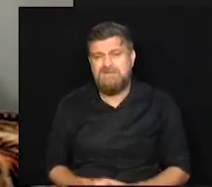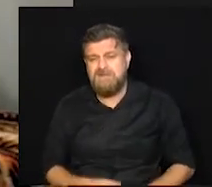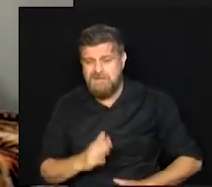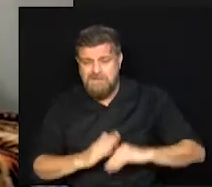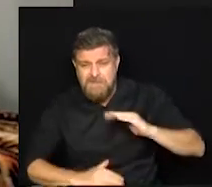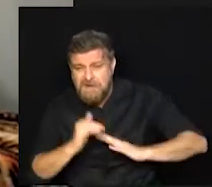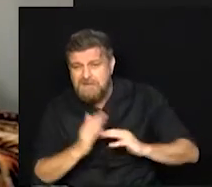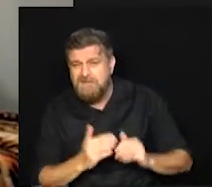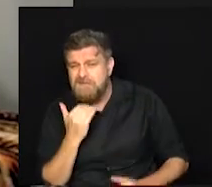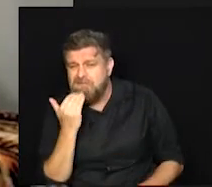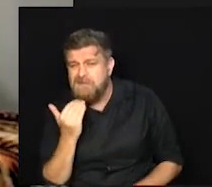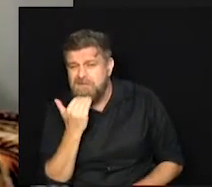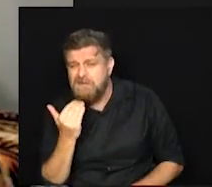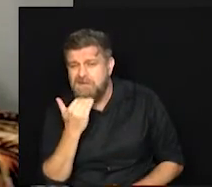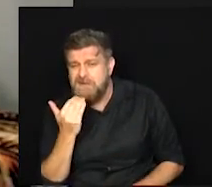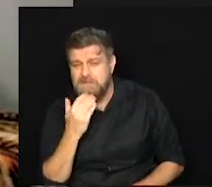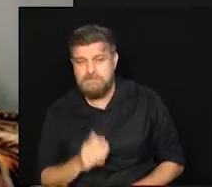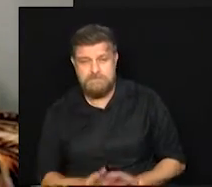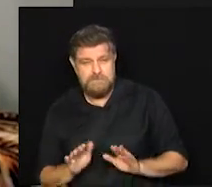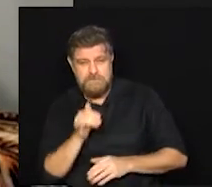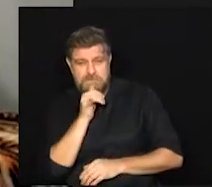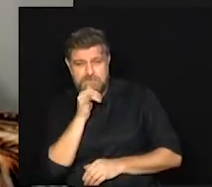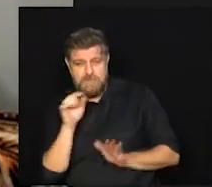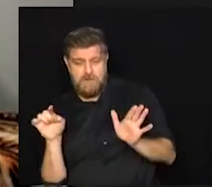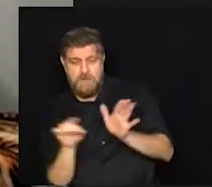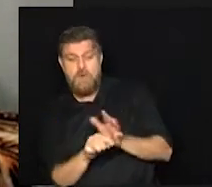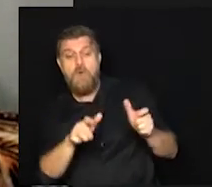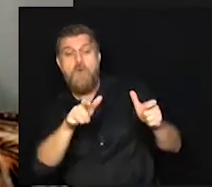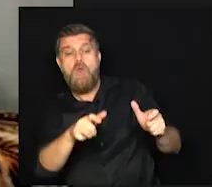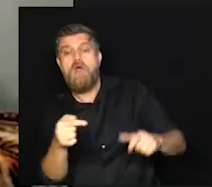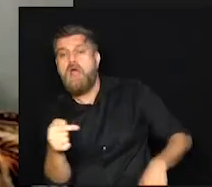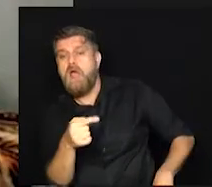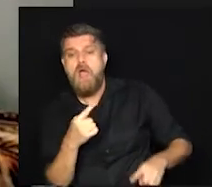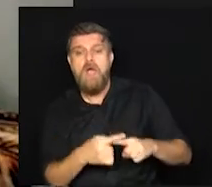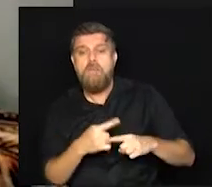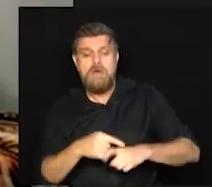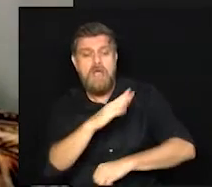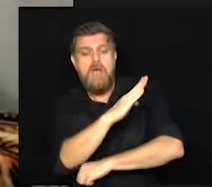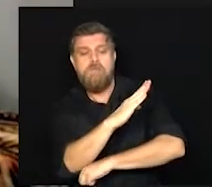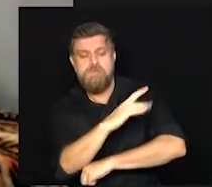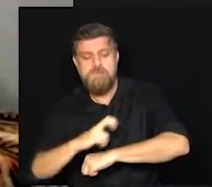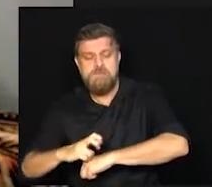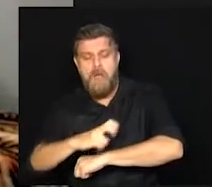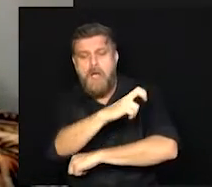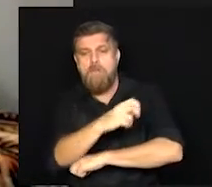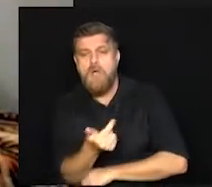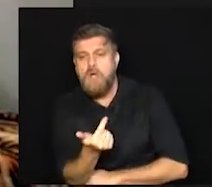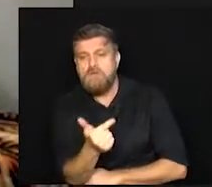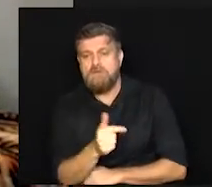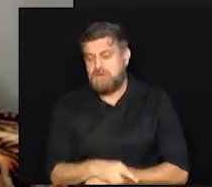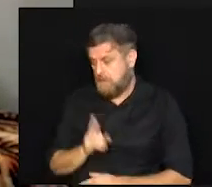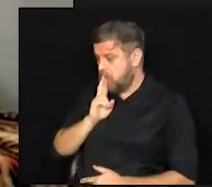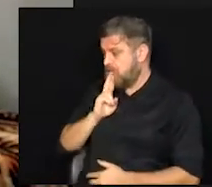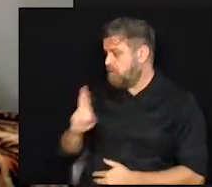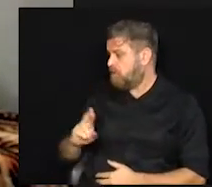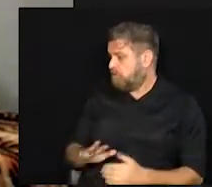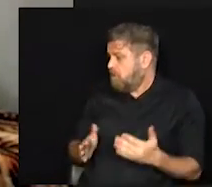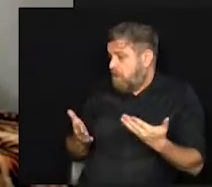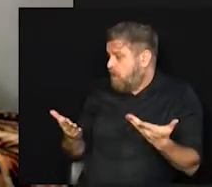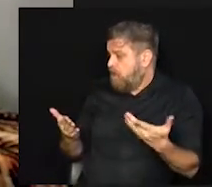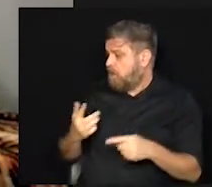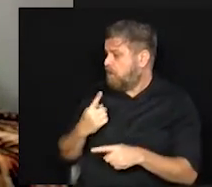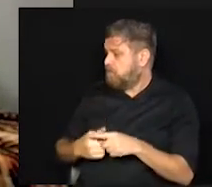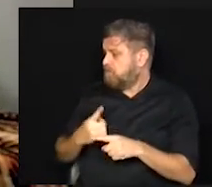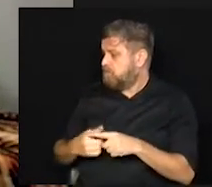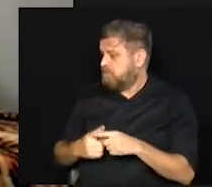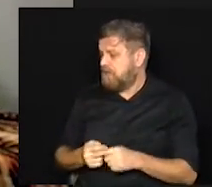em prática. Se você pergunta em algum lugar, por que não tem uma rampa? Eles simplesmente falam, porque